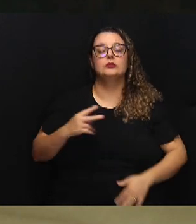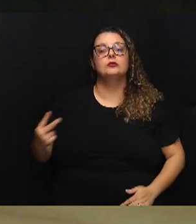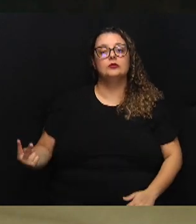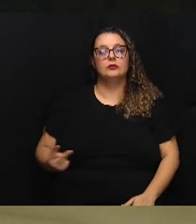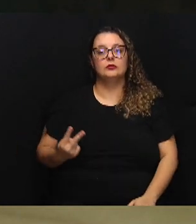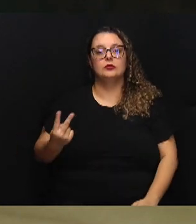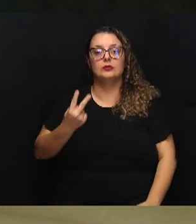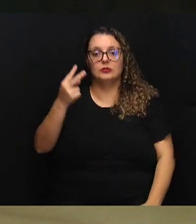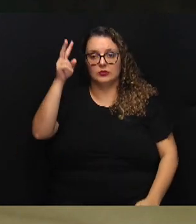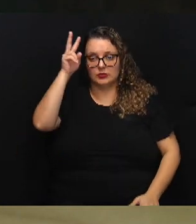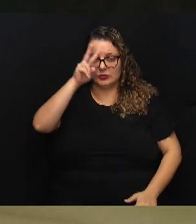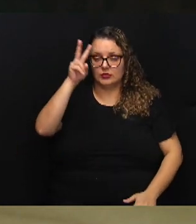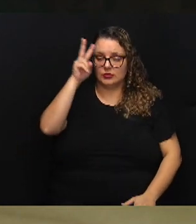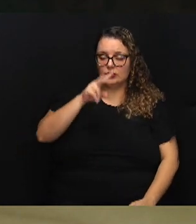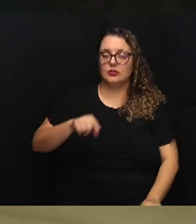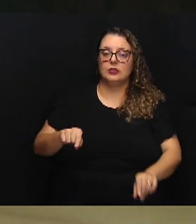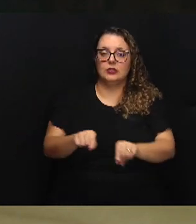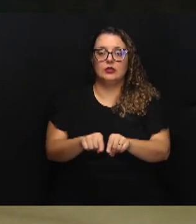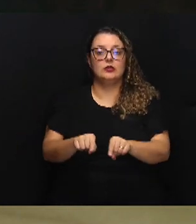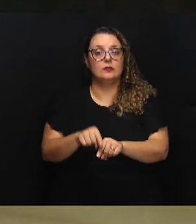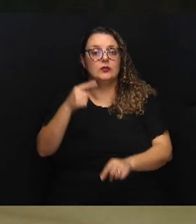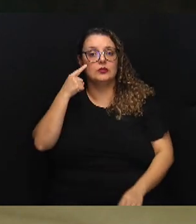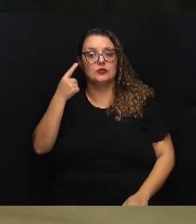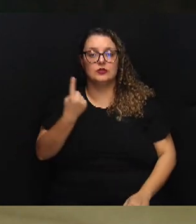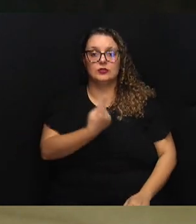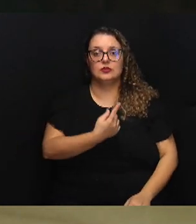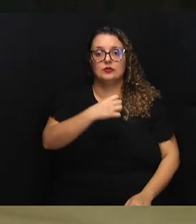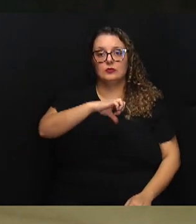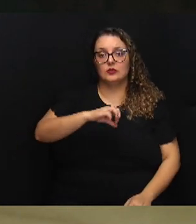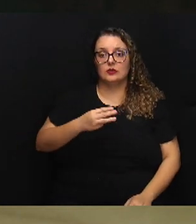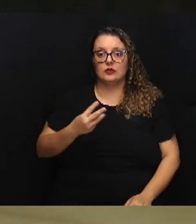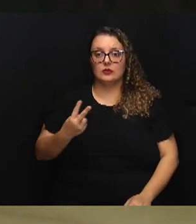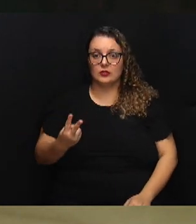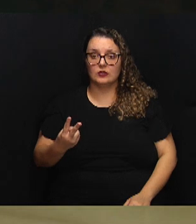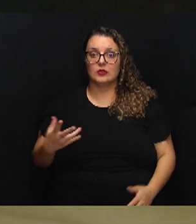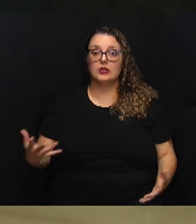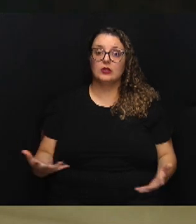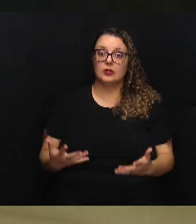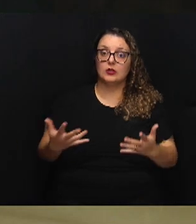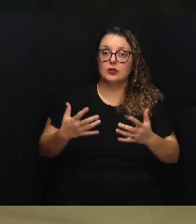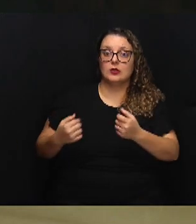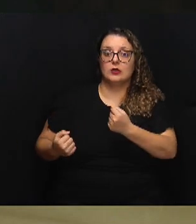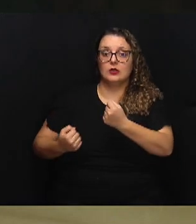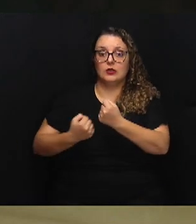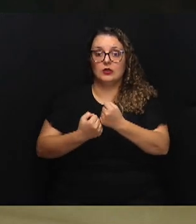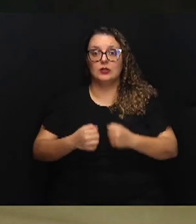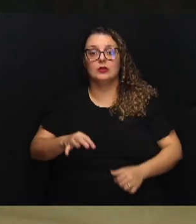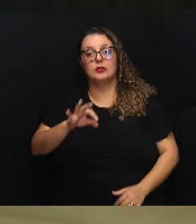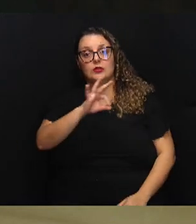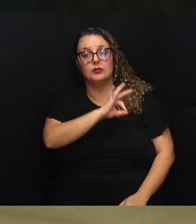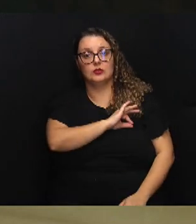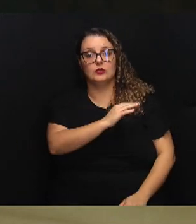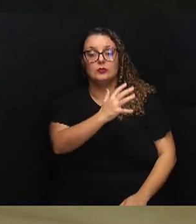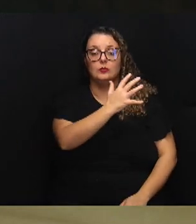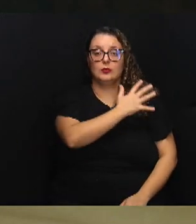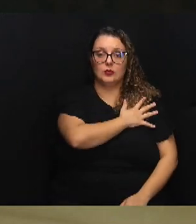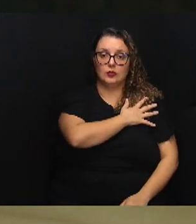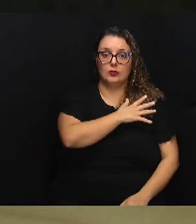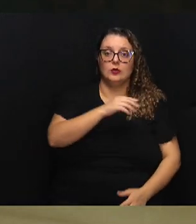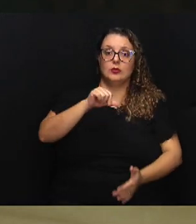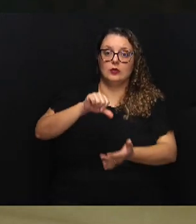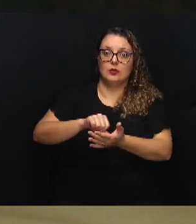valorização da história e também dos ideais de 1932. A iniciativa tem o apoio da Polícia Militar, do